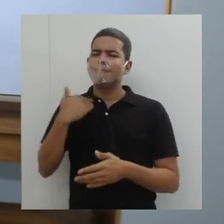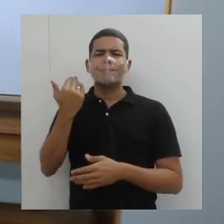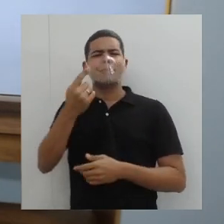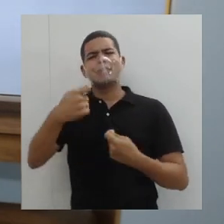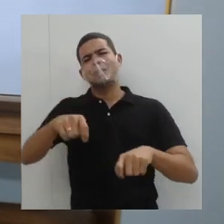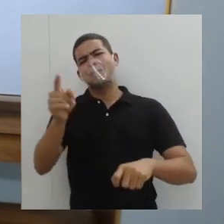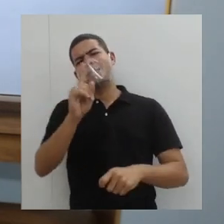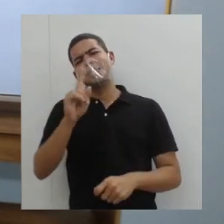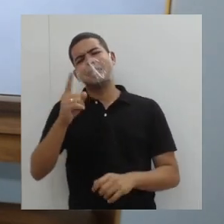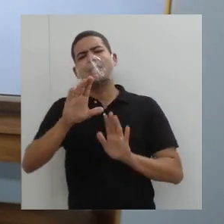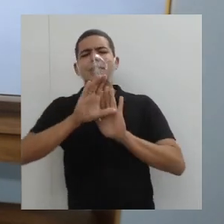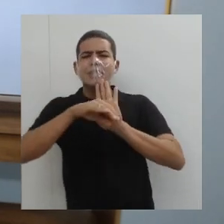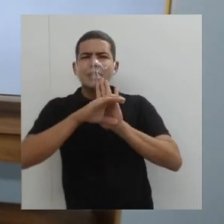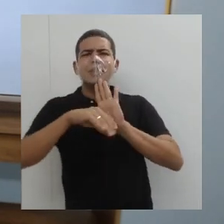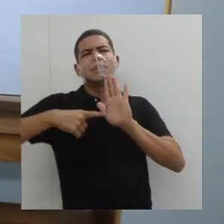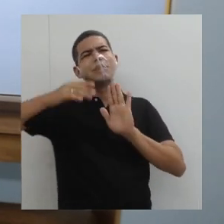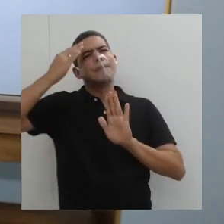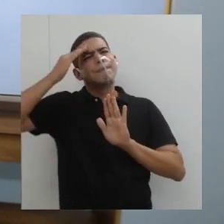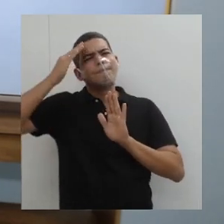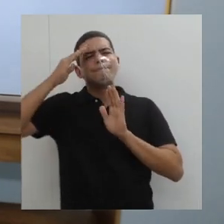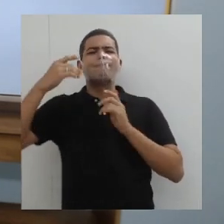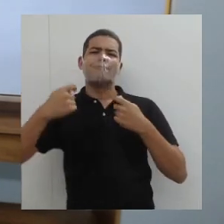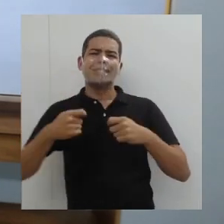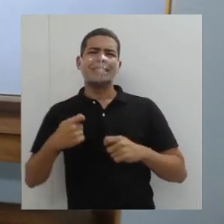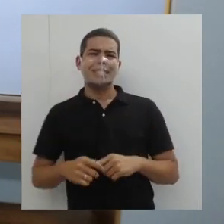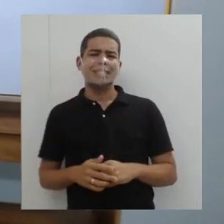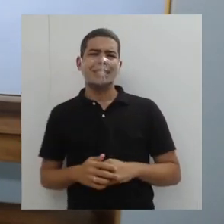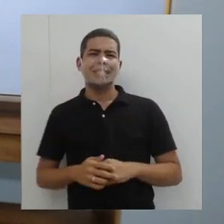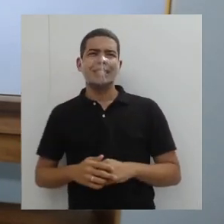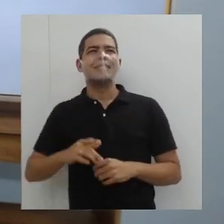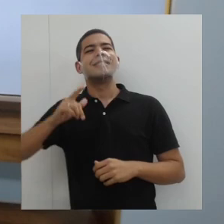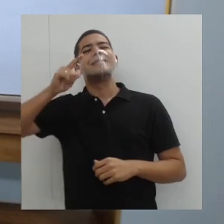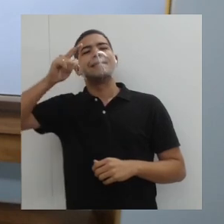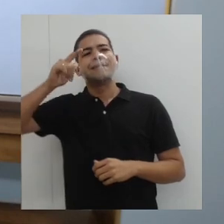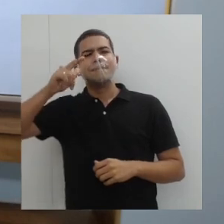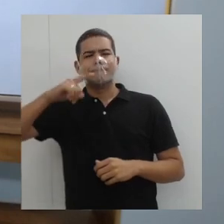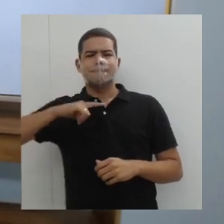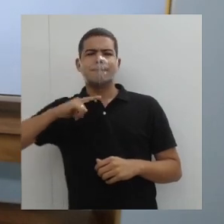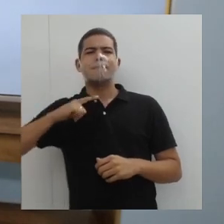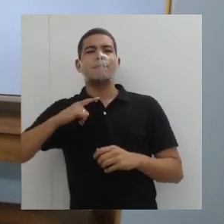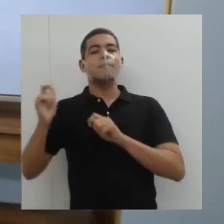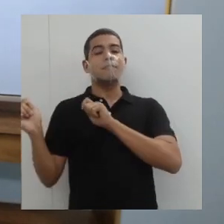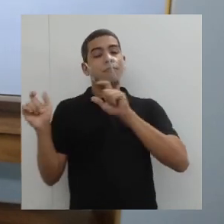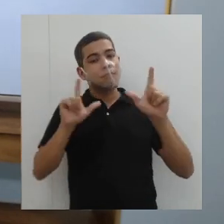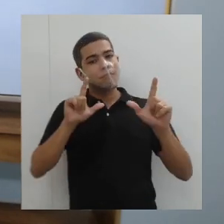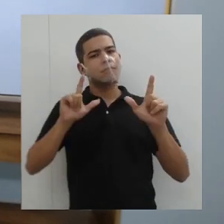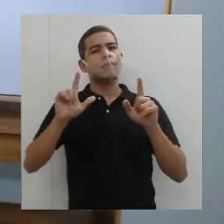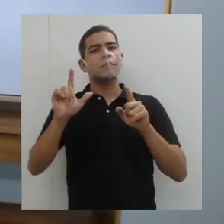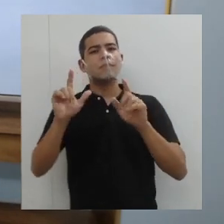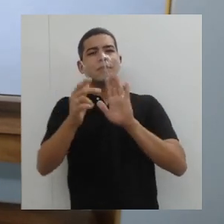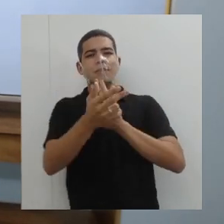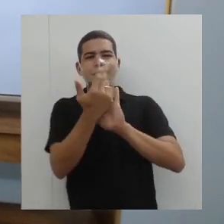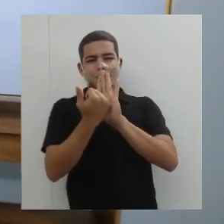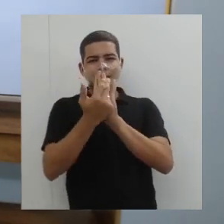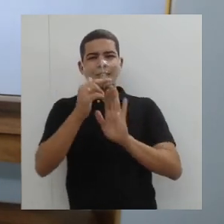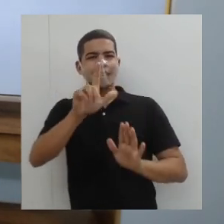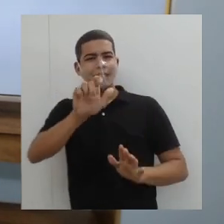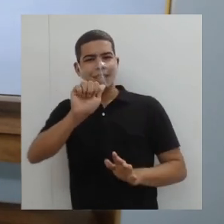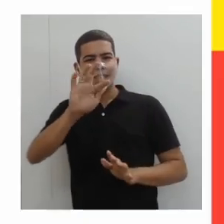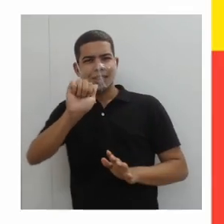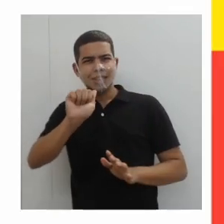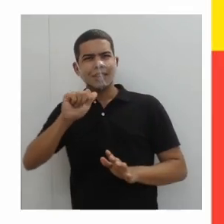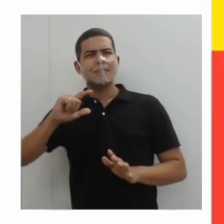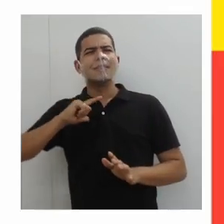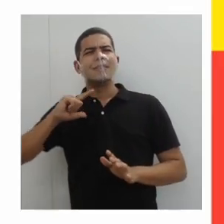sobre esses conceitos, a gente precisa compreender esses conceitos. E aí eu vou dizer, utilizando essa imagem do Lafa, que a coisa